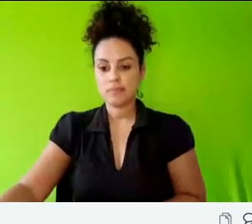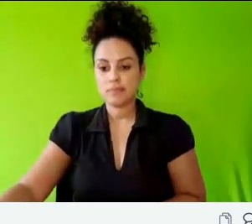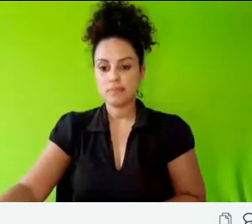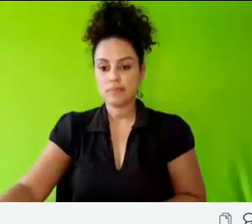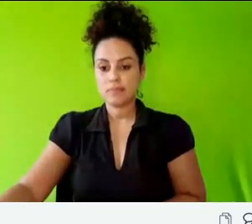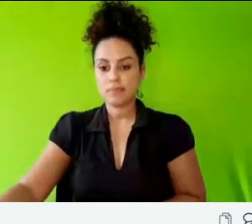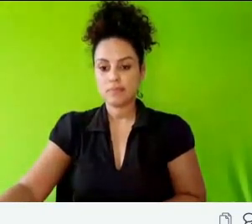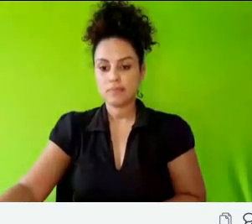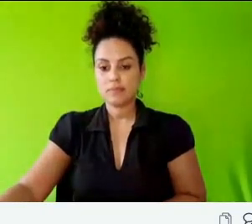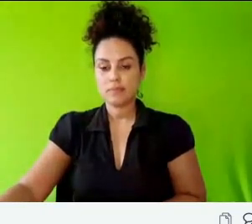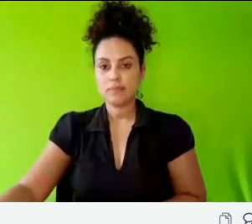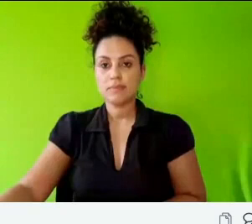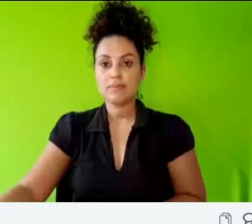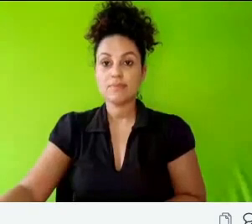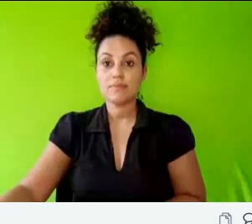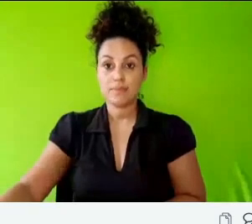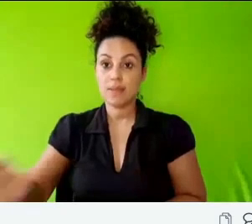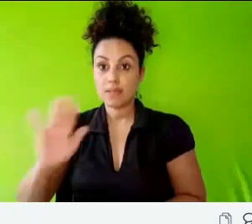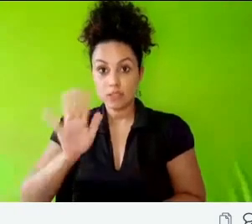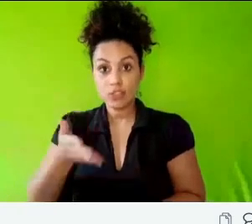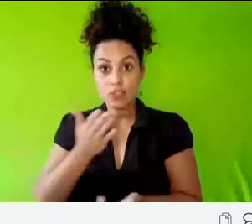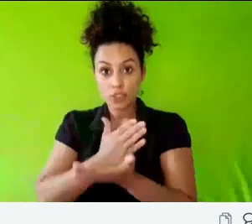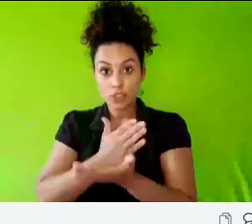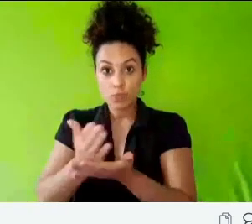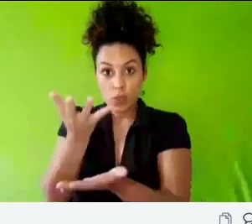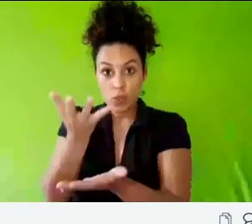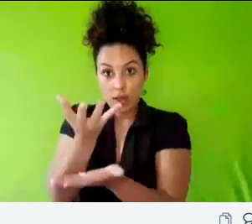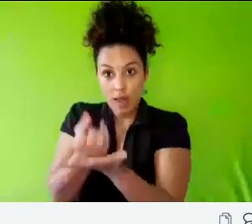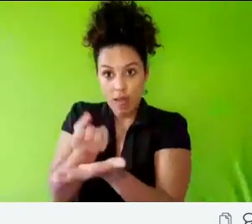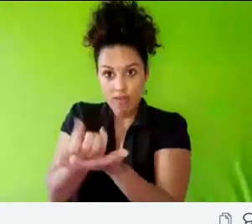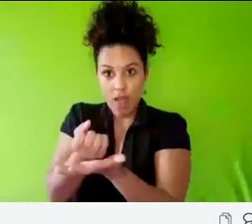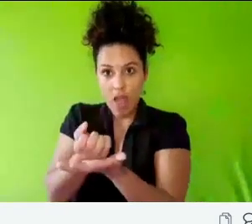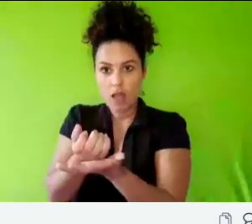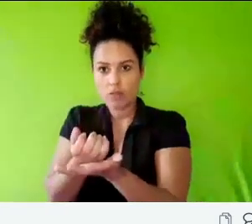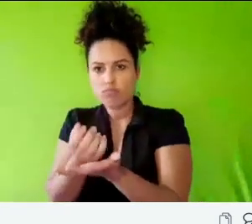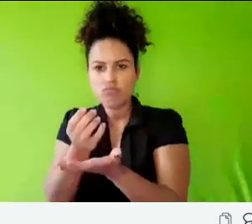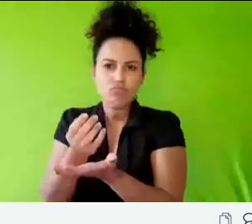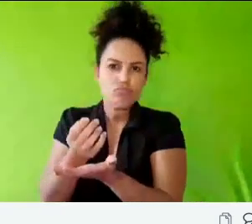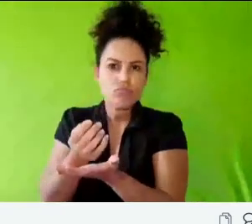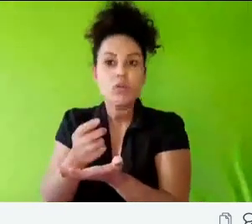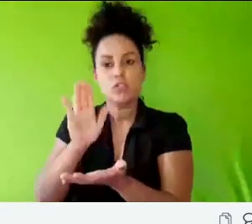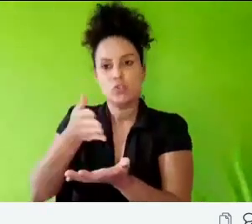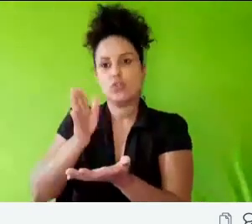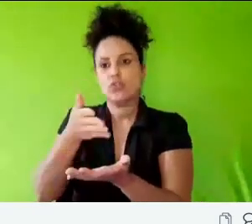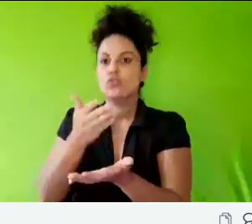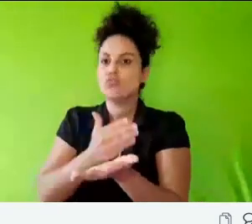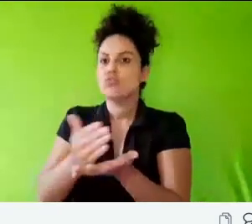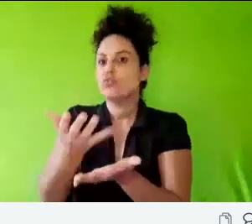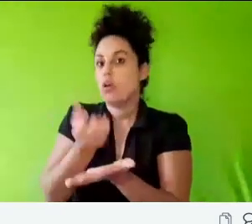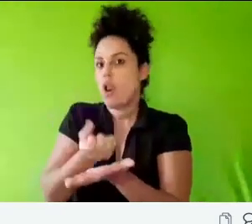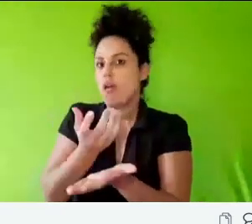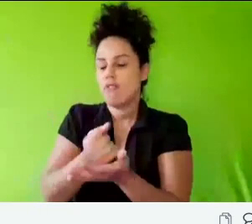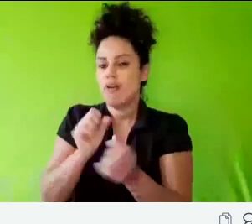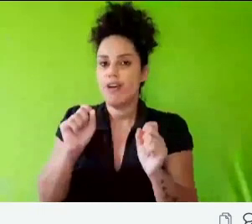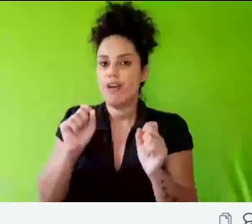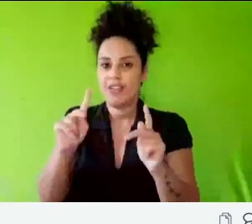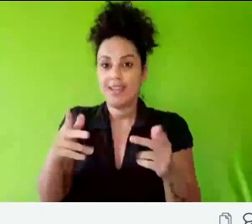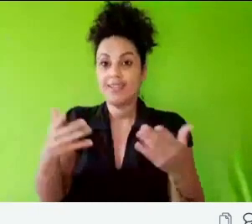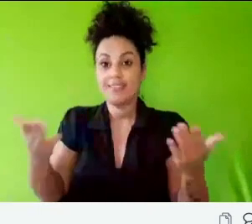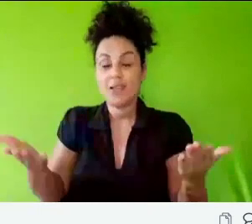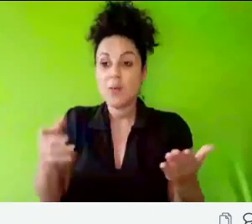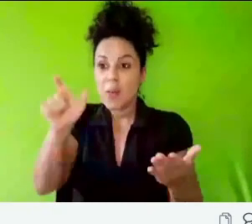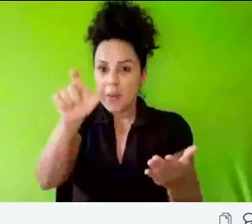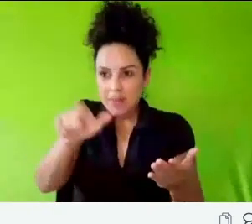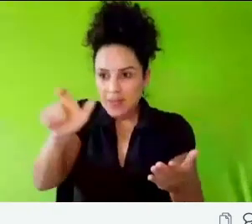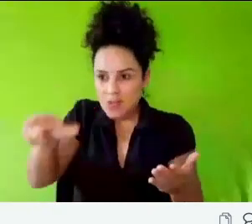Já começou a gravar, Alex? Eu não vi a barrinha aqui rodando. Já está gravando. Ah, tá. Prezados candidatos, boa